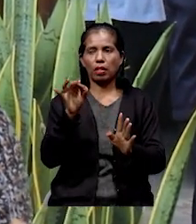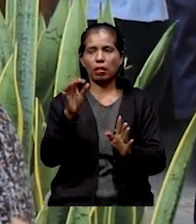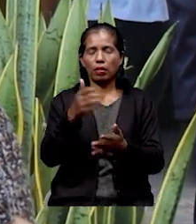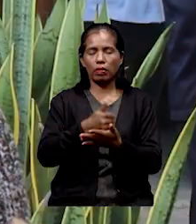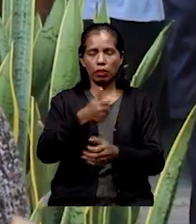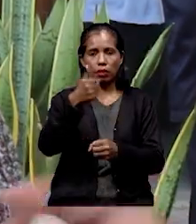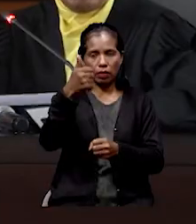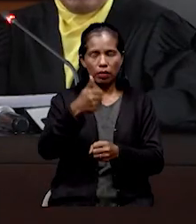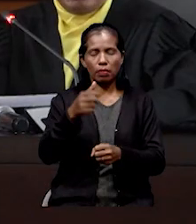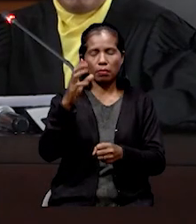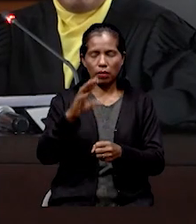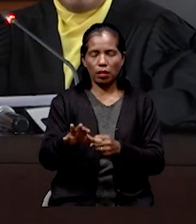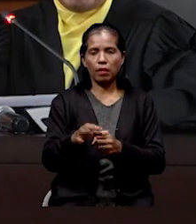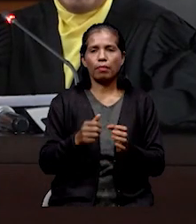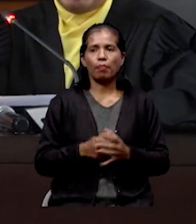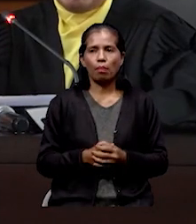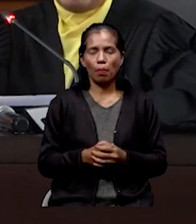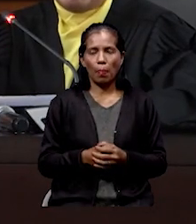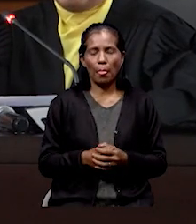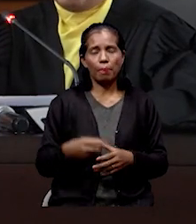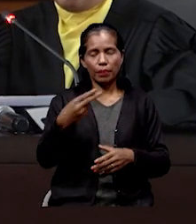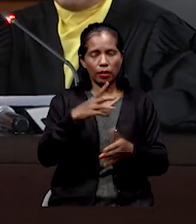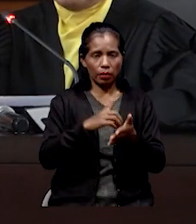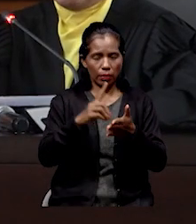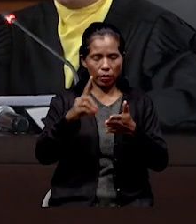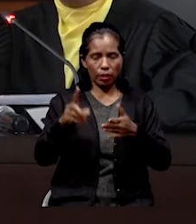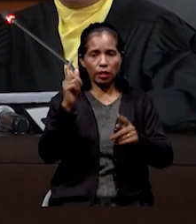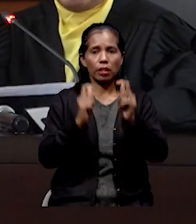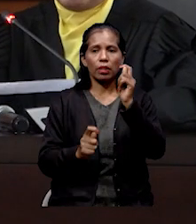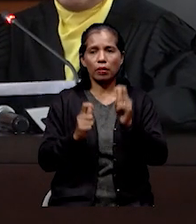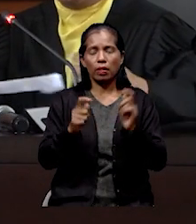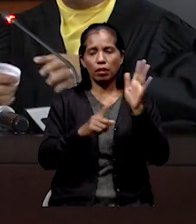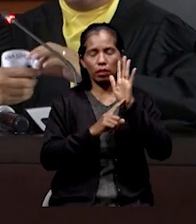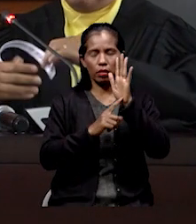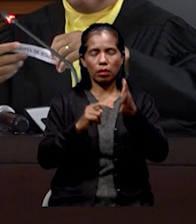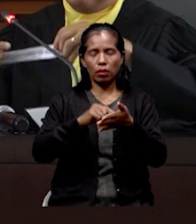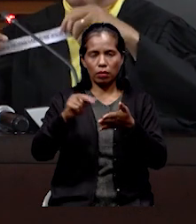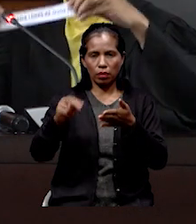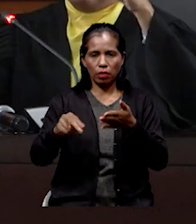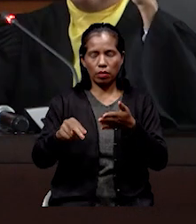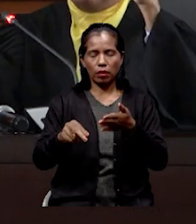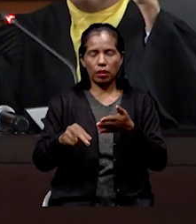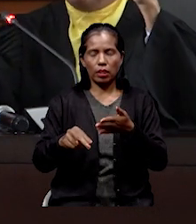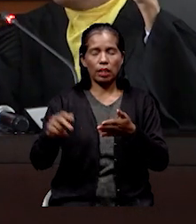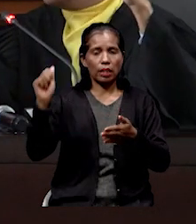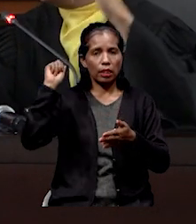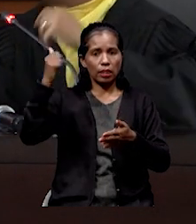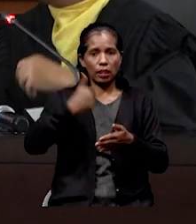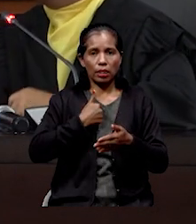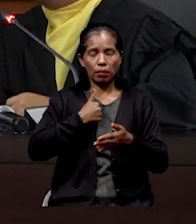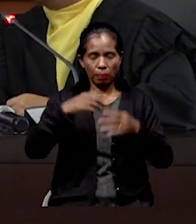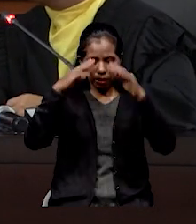confiança dos eleitores. E a quinta semana, né, Tribunal Recurso anuncia um número sorteio para candidato Presidente da República Sira